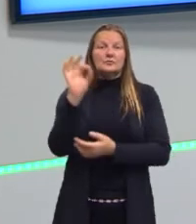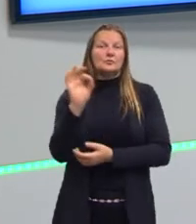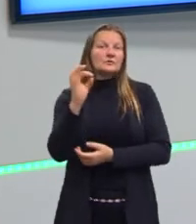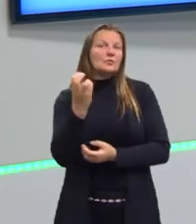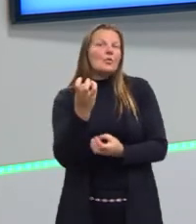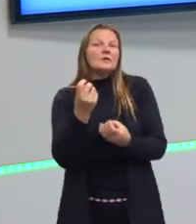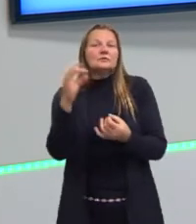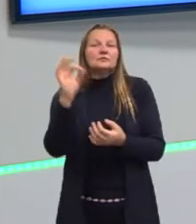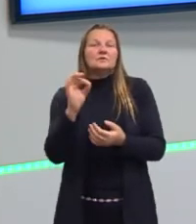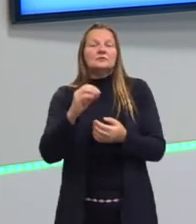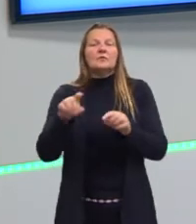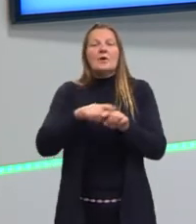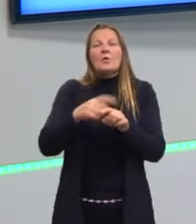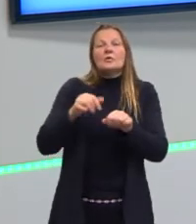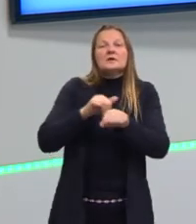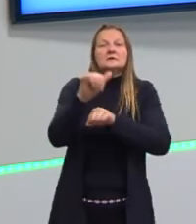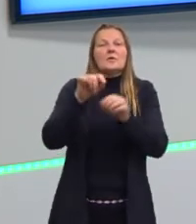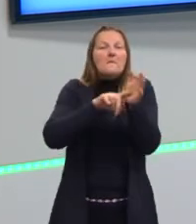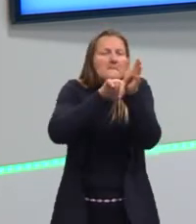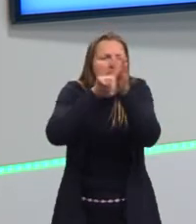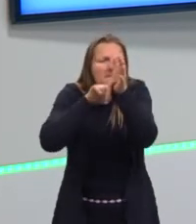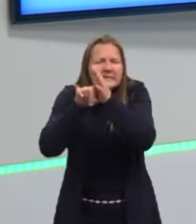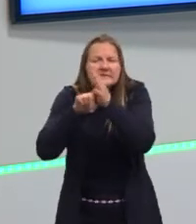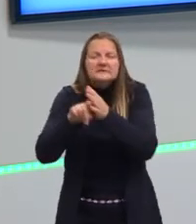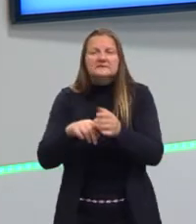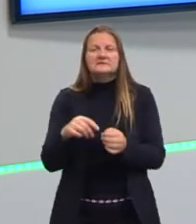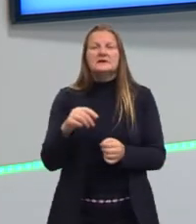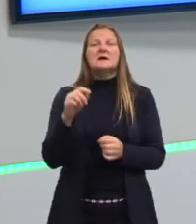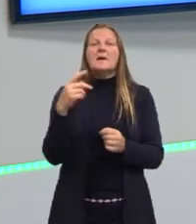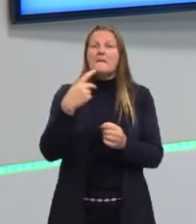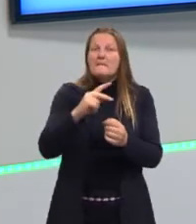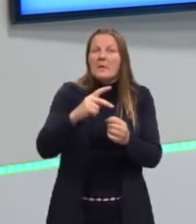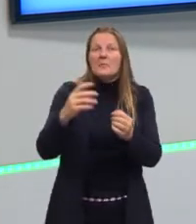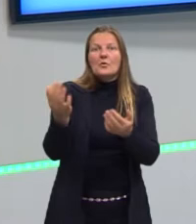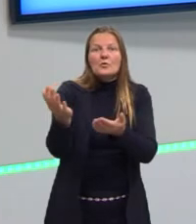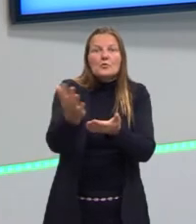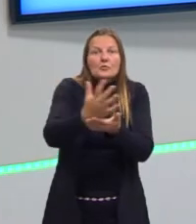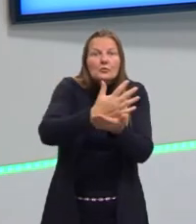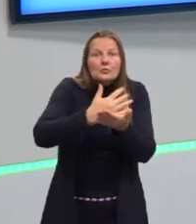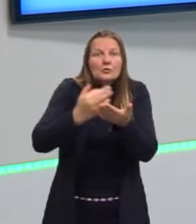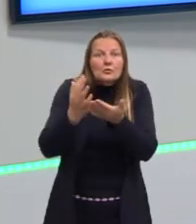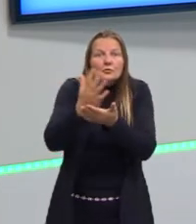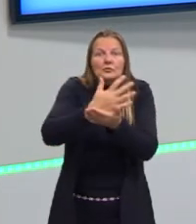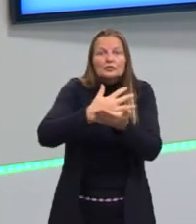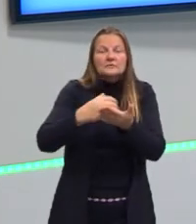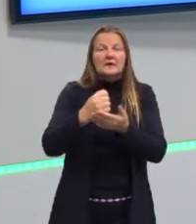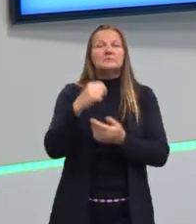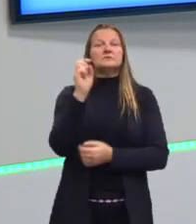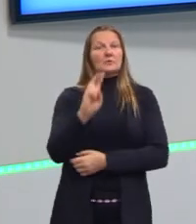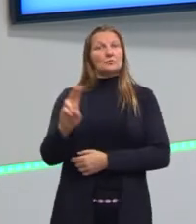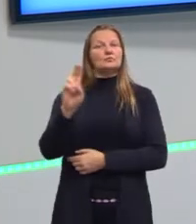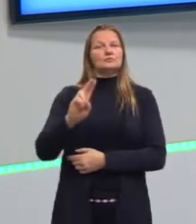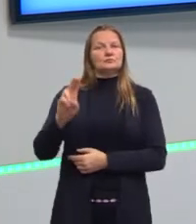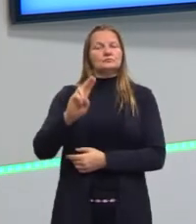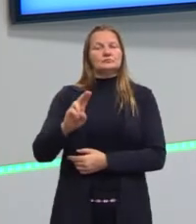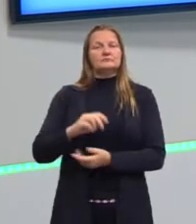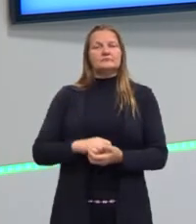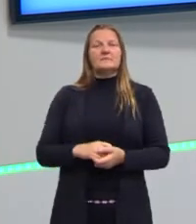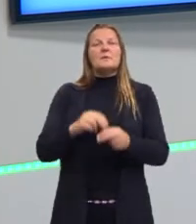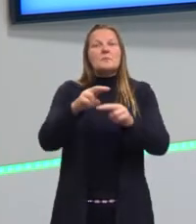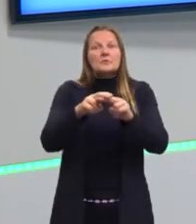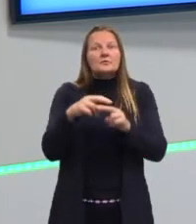tal maneira segundo tal pesquisa esses dados eles estão lá para que a gente utilize eles então